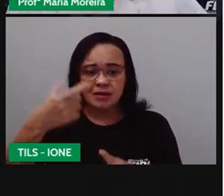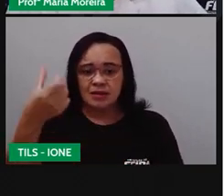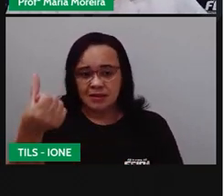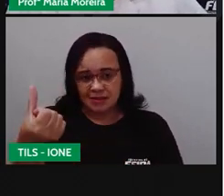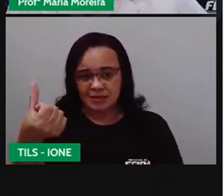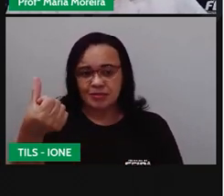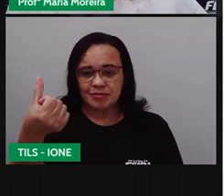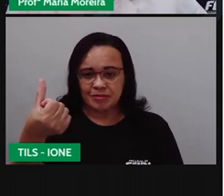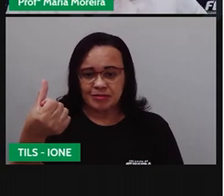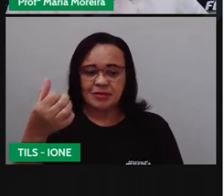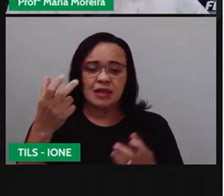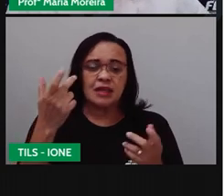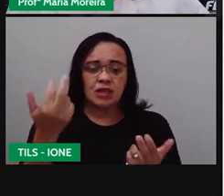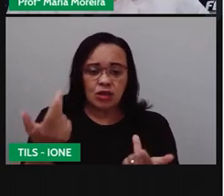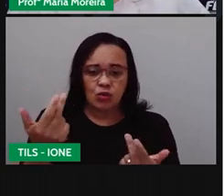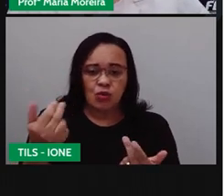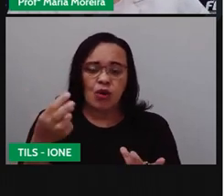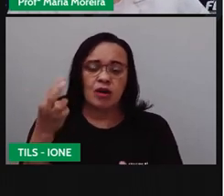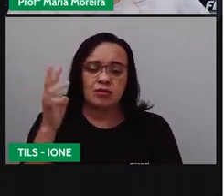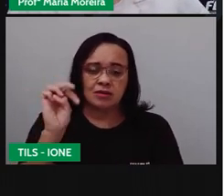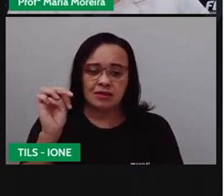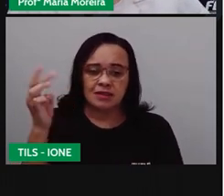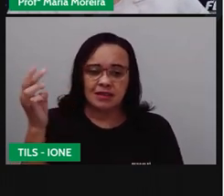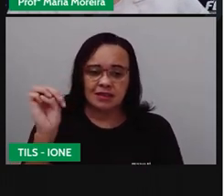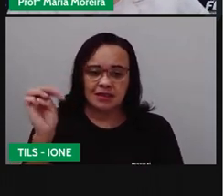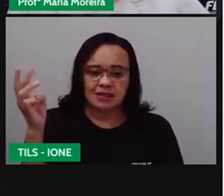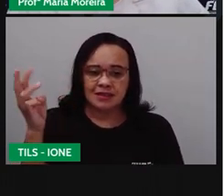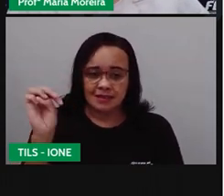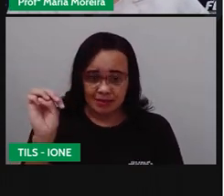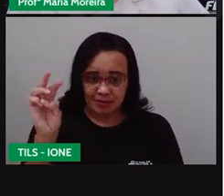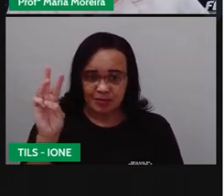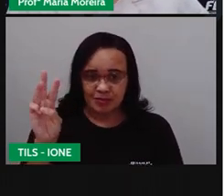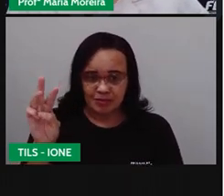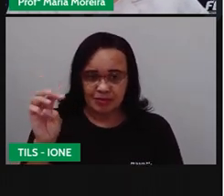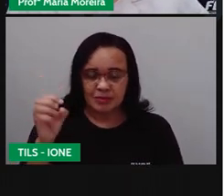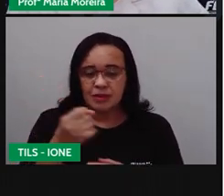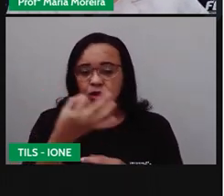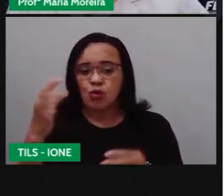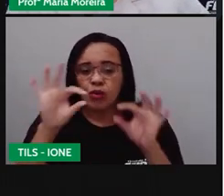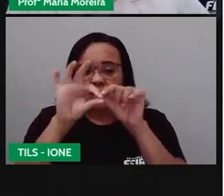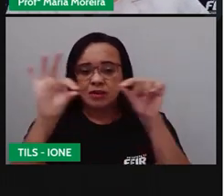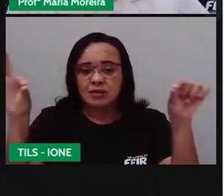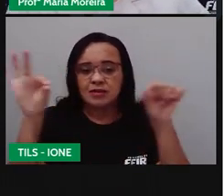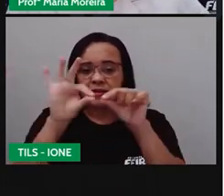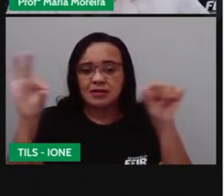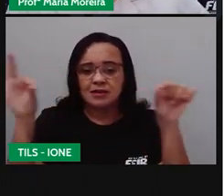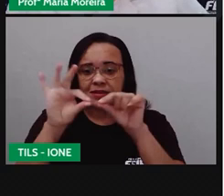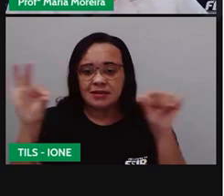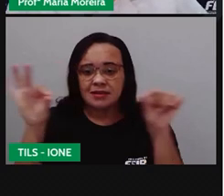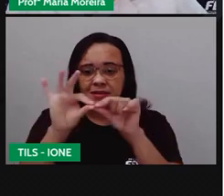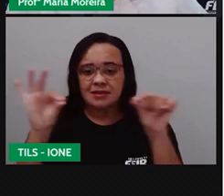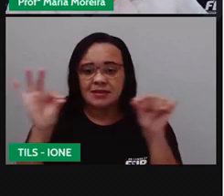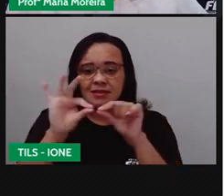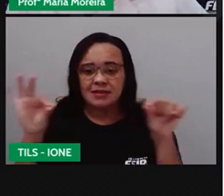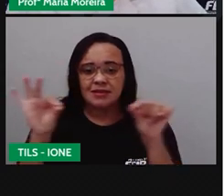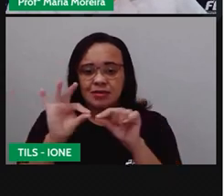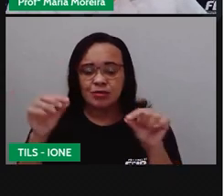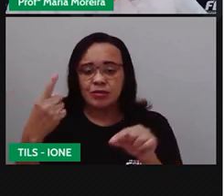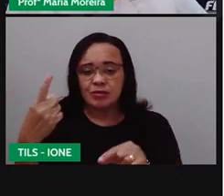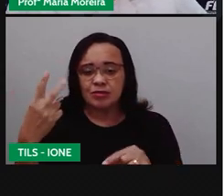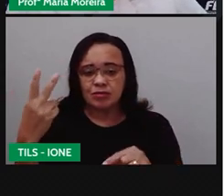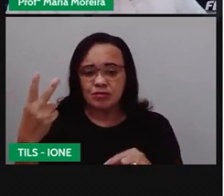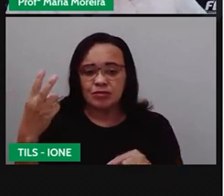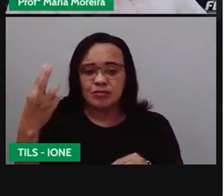mais 6, que é igual ao quê? 30. Então, eu tenho quantas linhas? Ó, quantas linhas eu tenho?